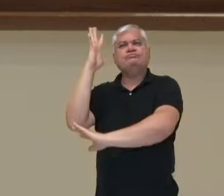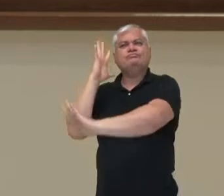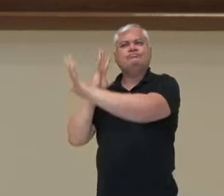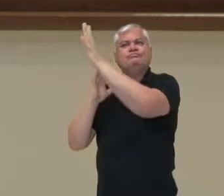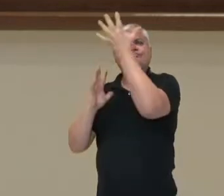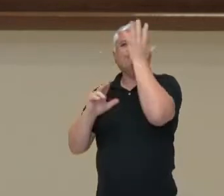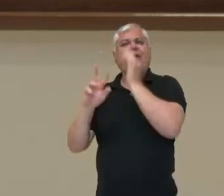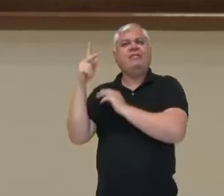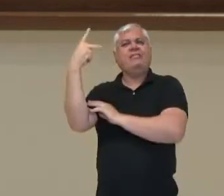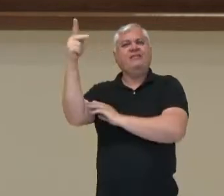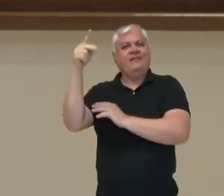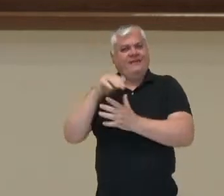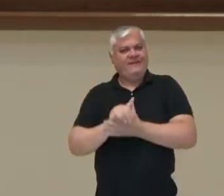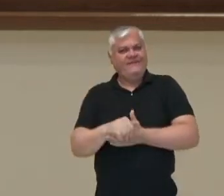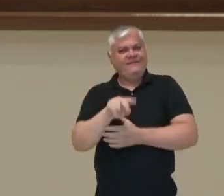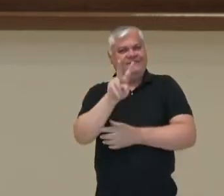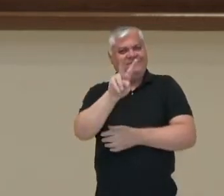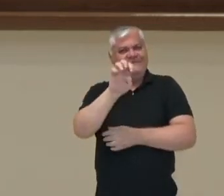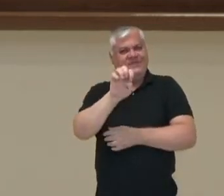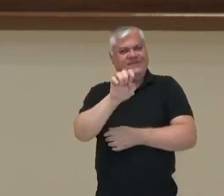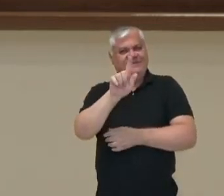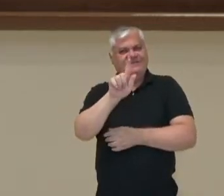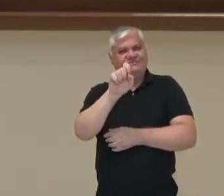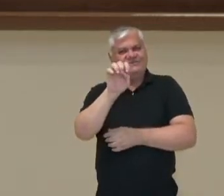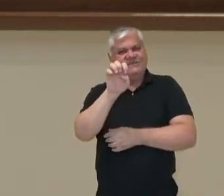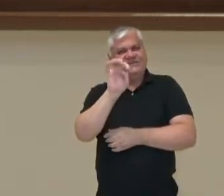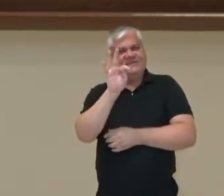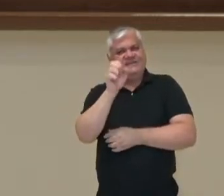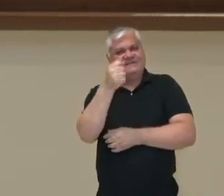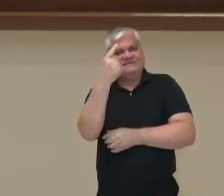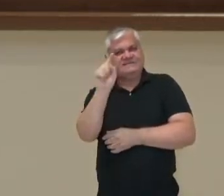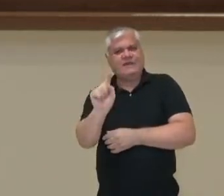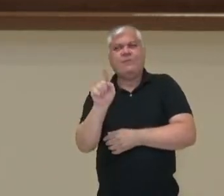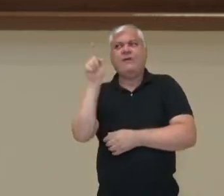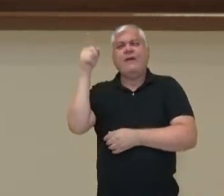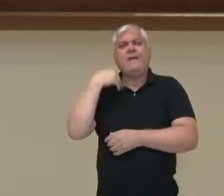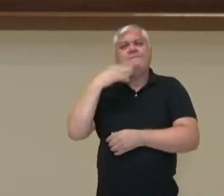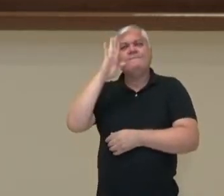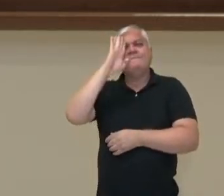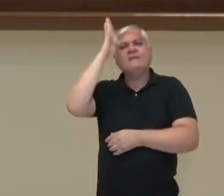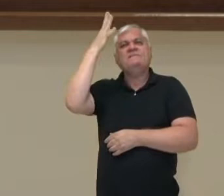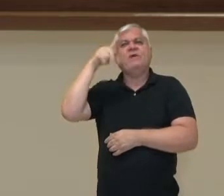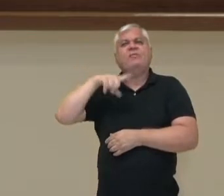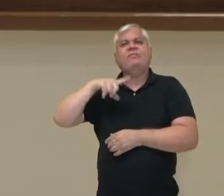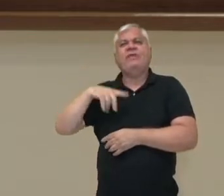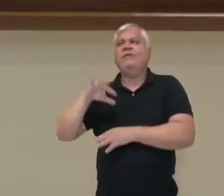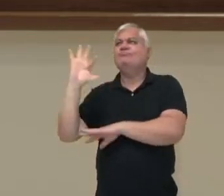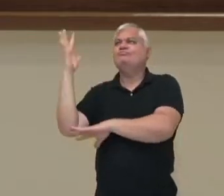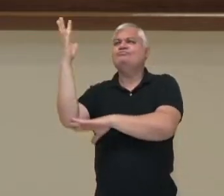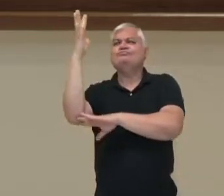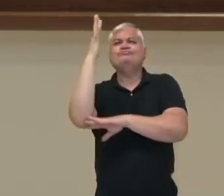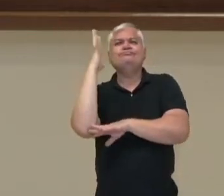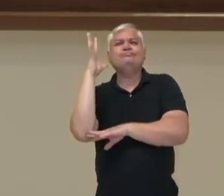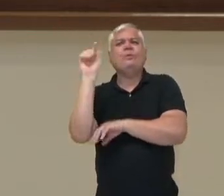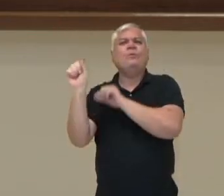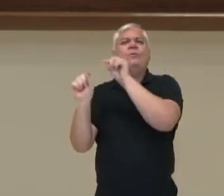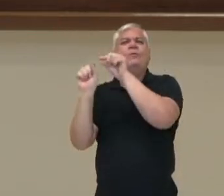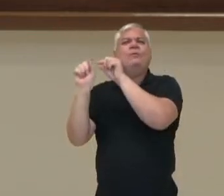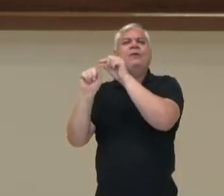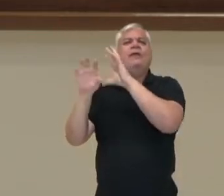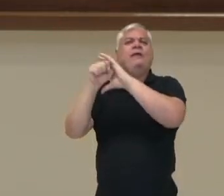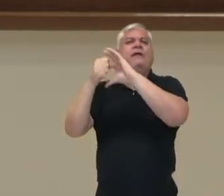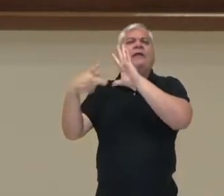vegetação, das formações vegetais, das principais que ocorrem na região sudeste. Que características tem